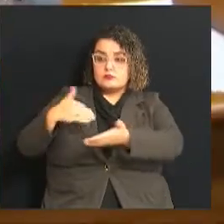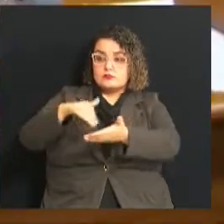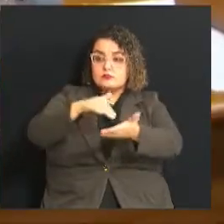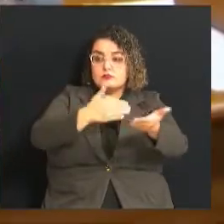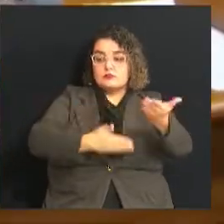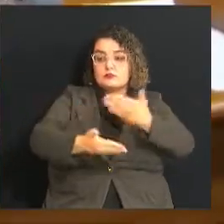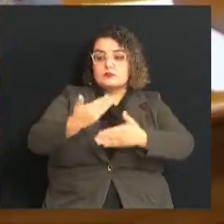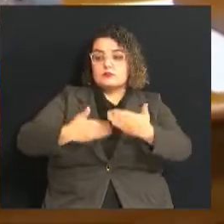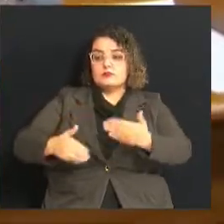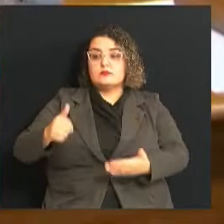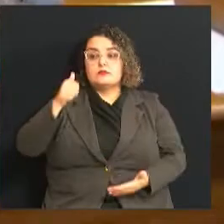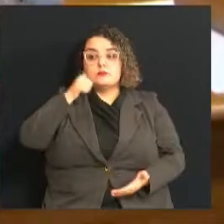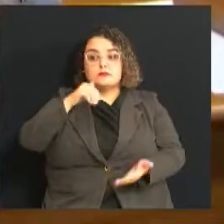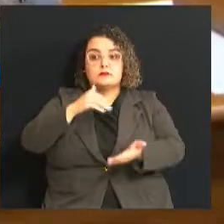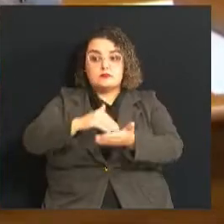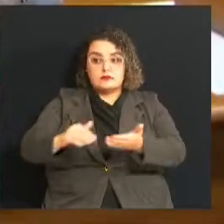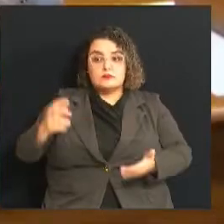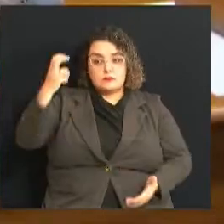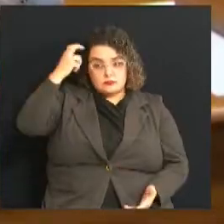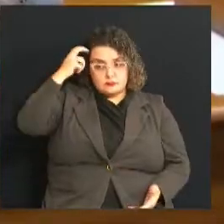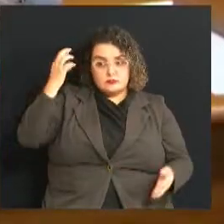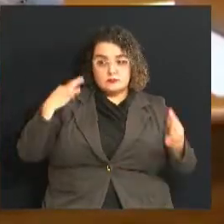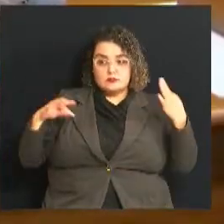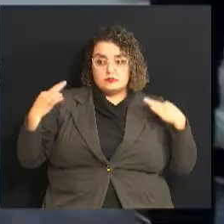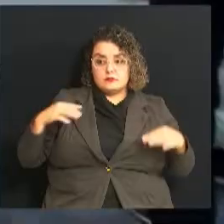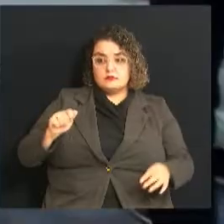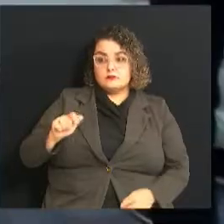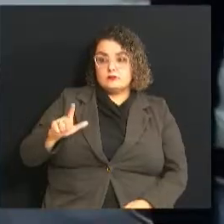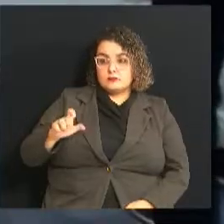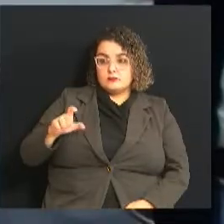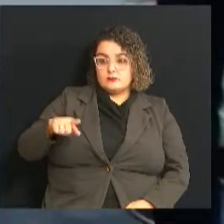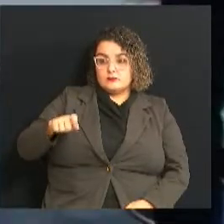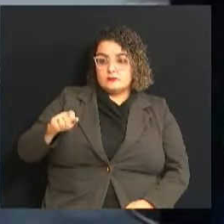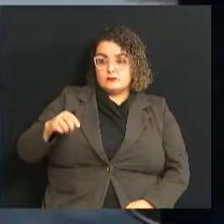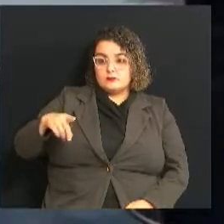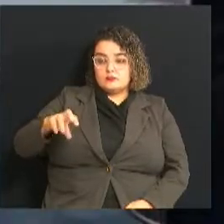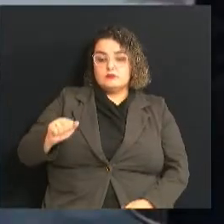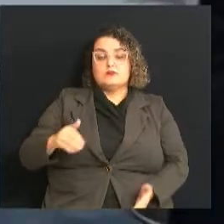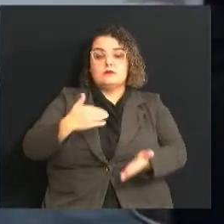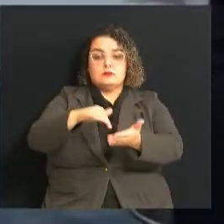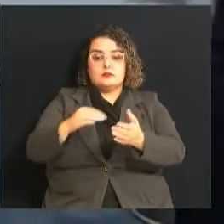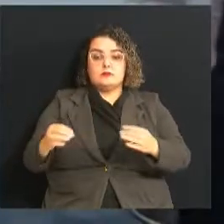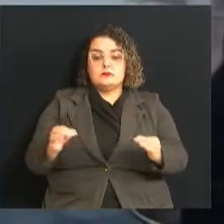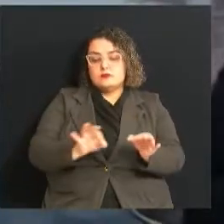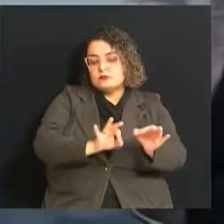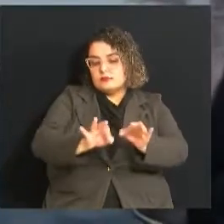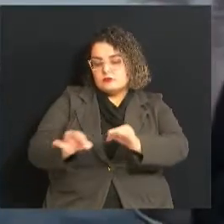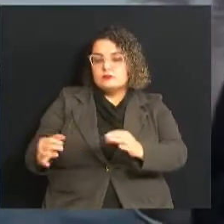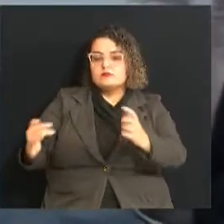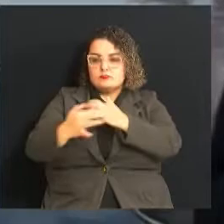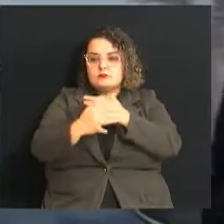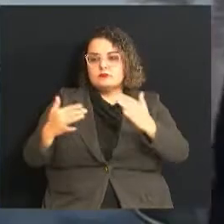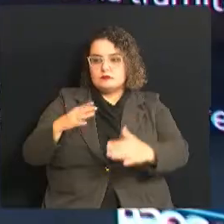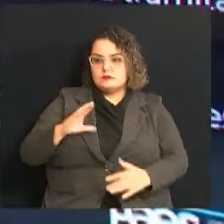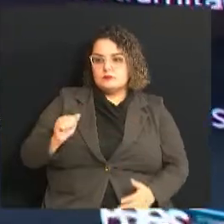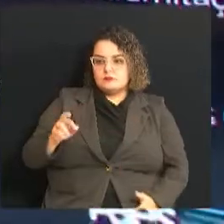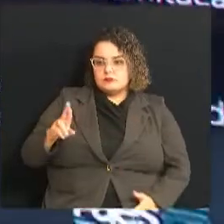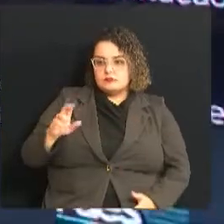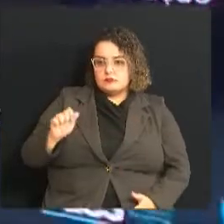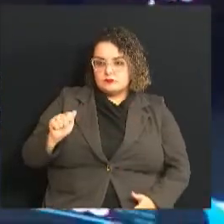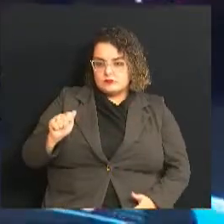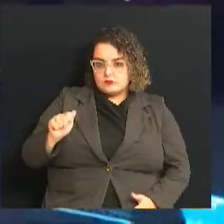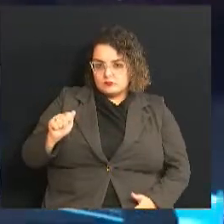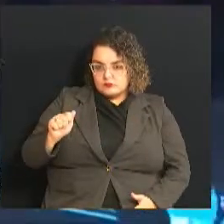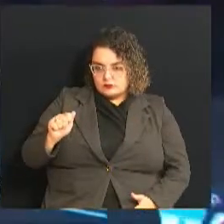secretária municipal de Cultura e Turismo, Alexandra Caprioli, e a secretária de Planejamento e Urbanismo, Carolina Baracati,